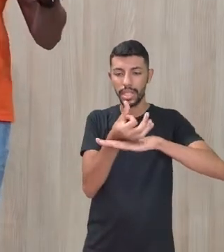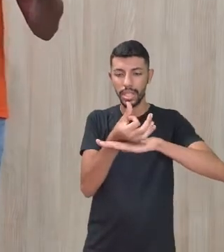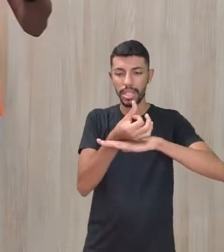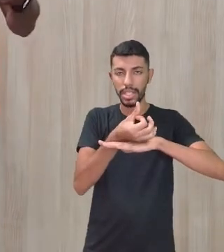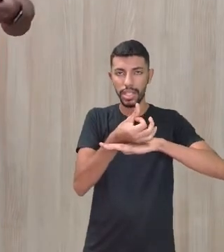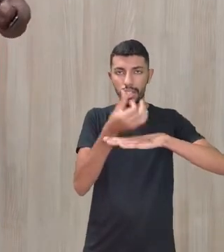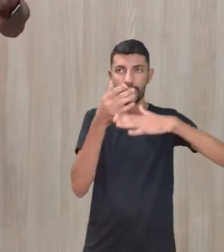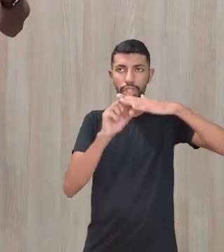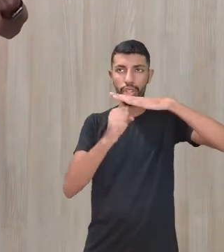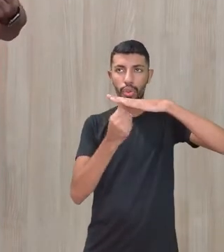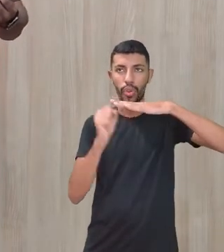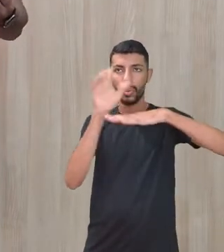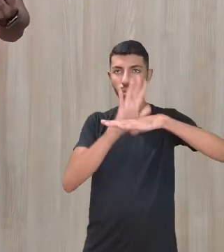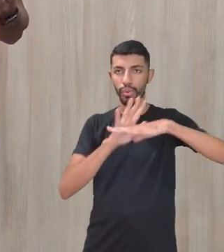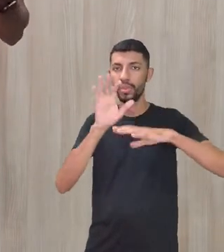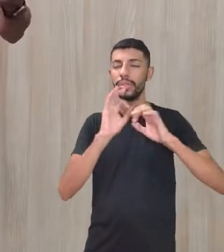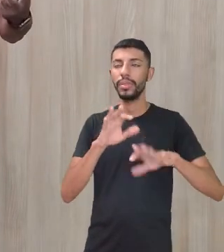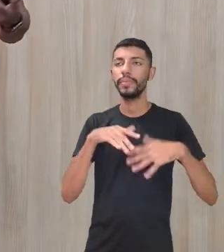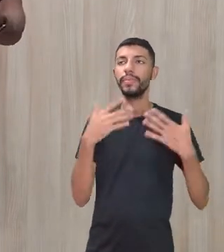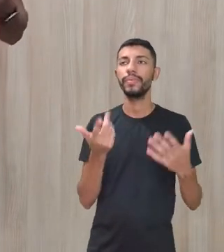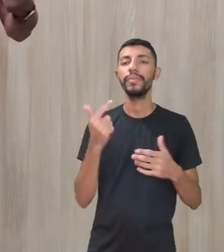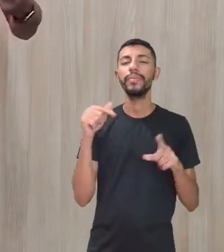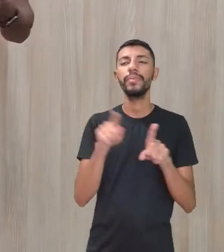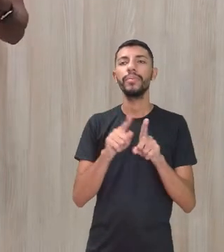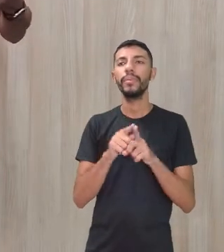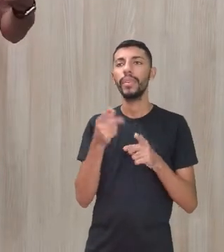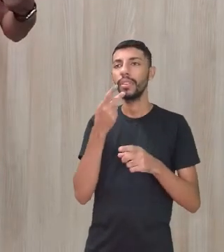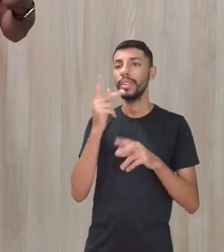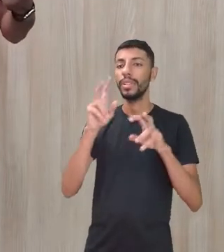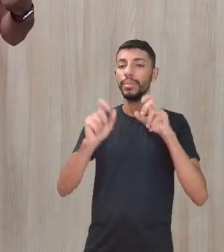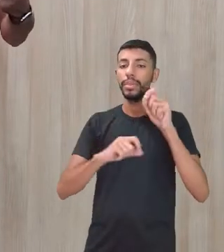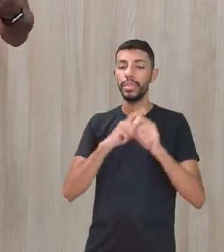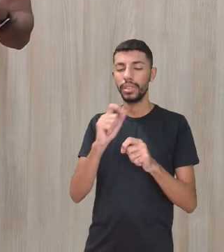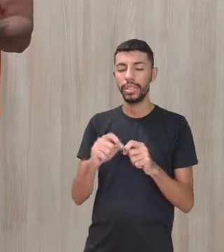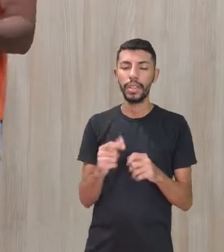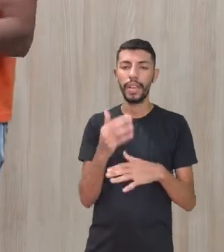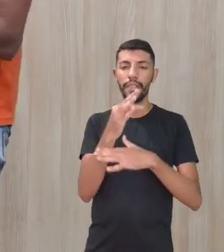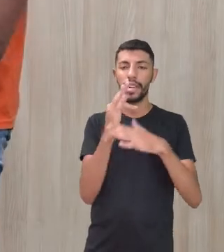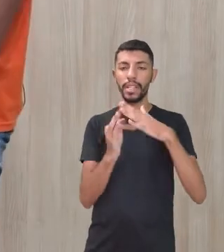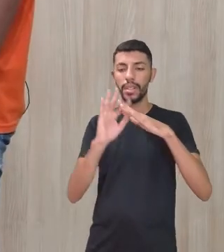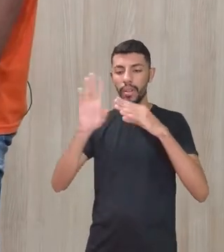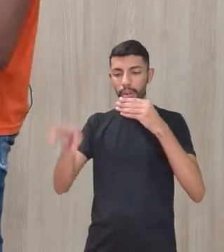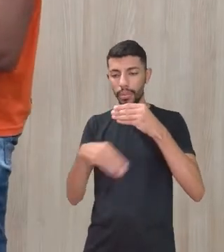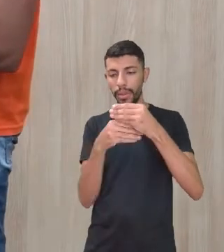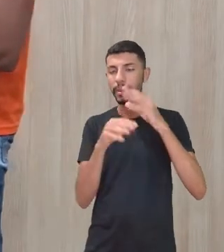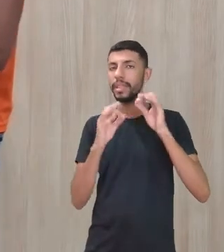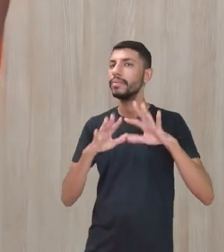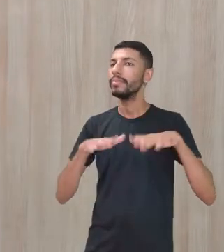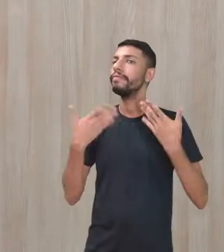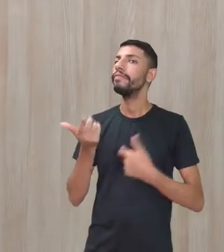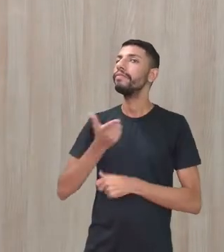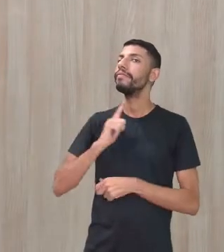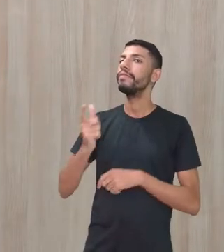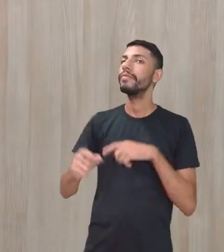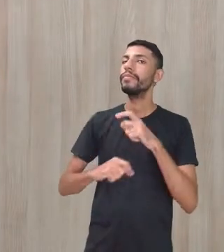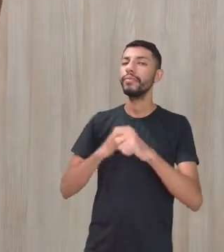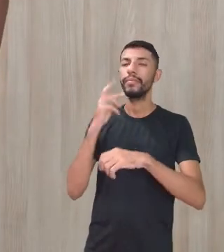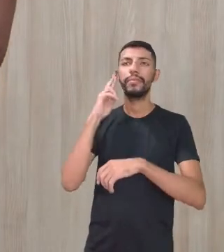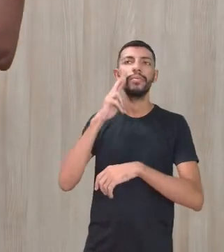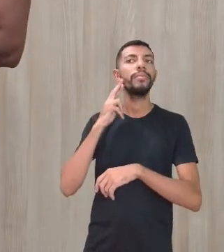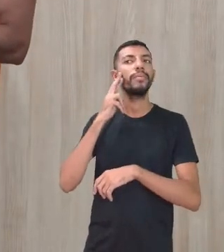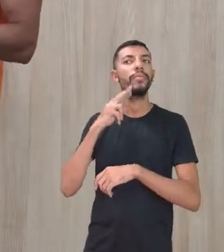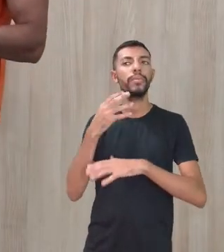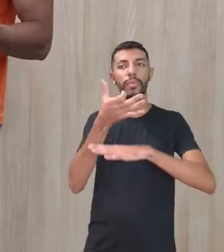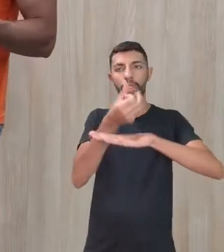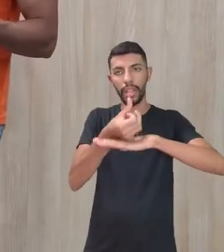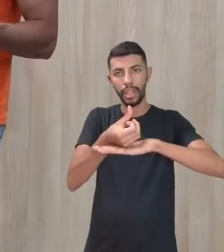falei também dessa questão da fração complementar, tá? Então, se eu tenho aqui, pintado de rosa,